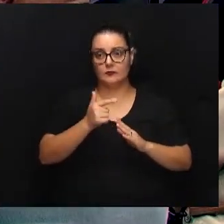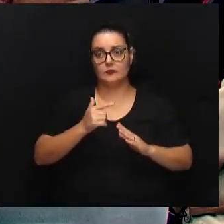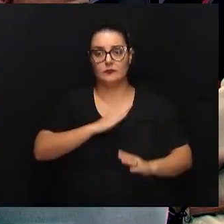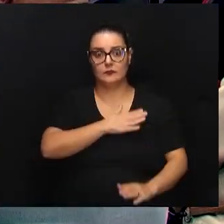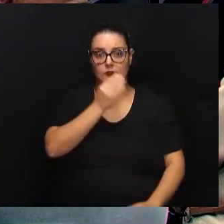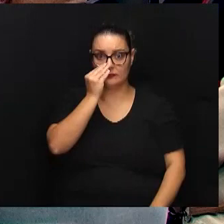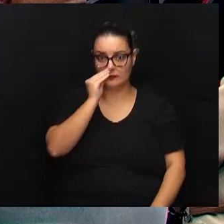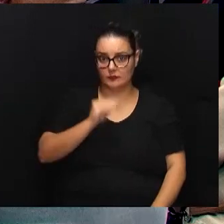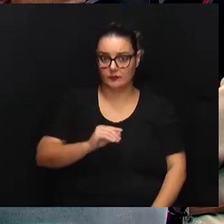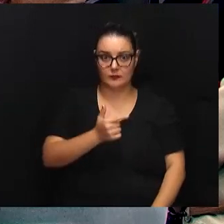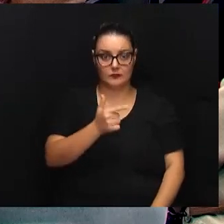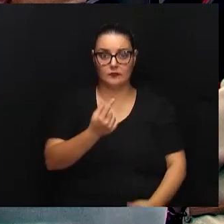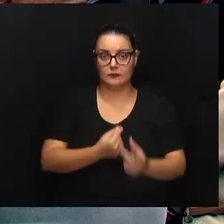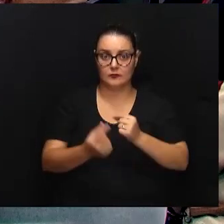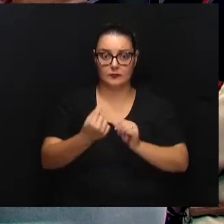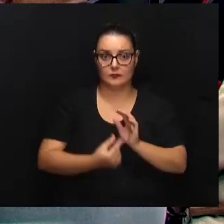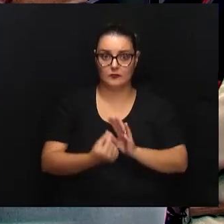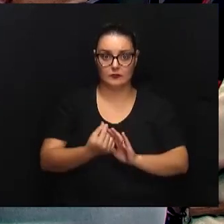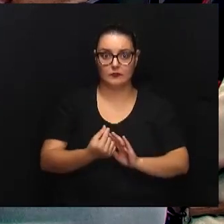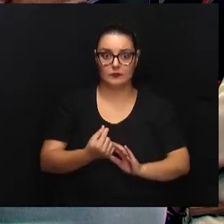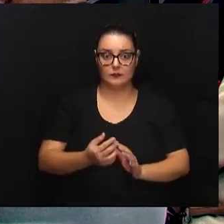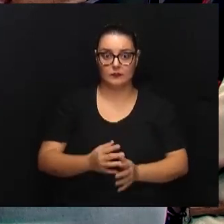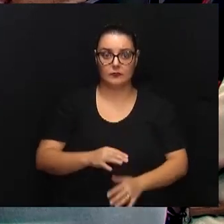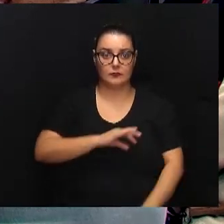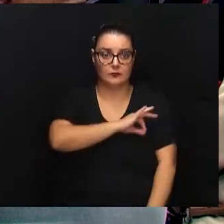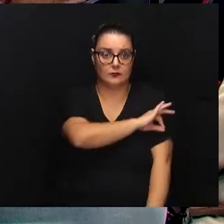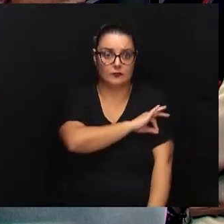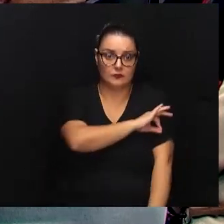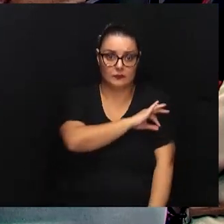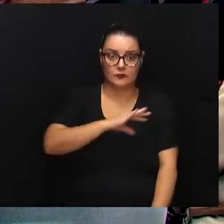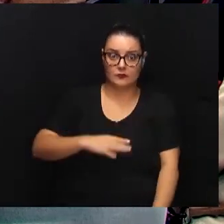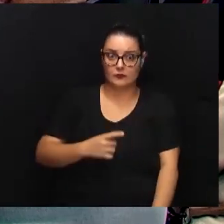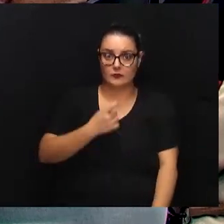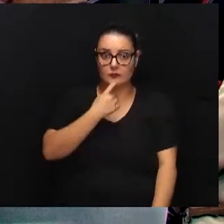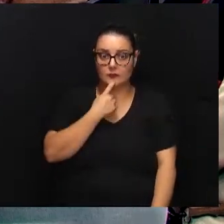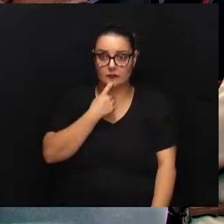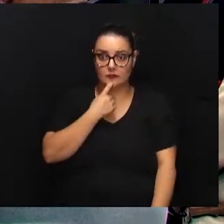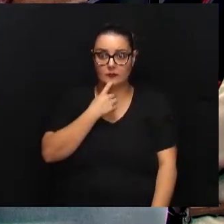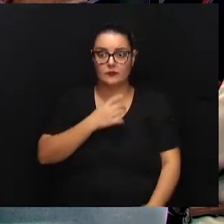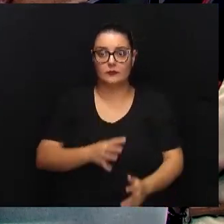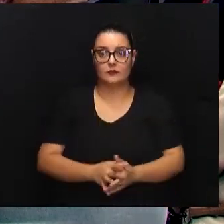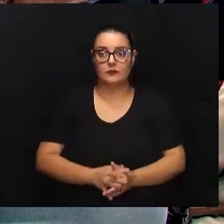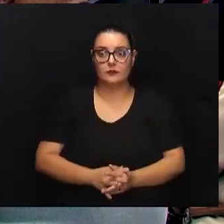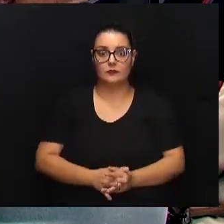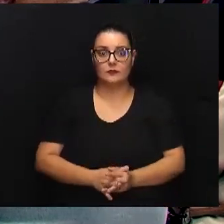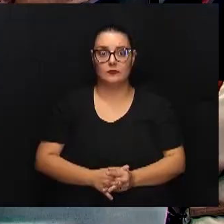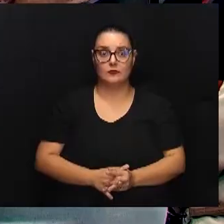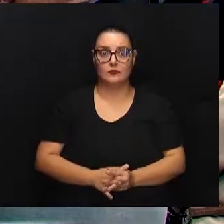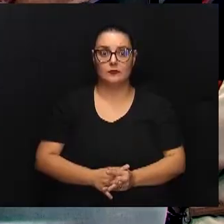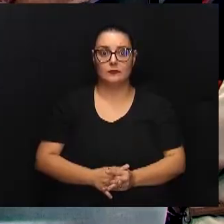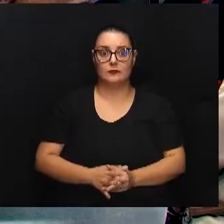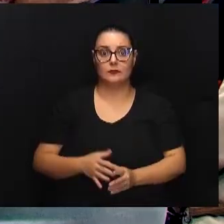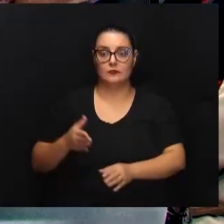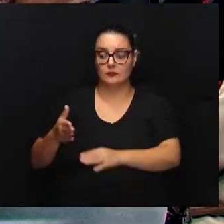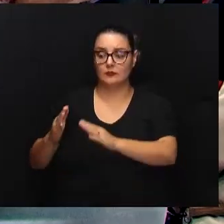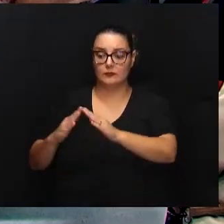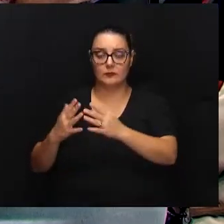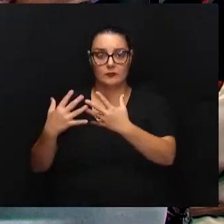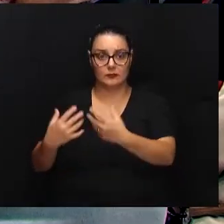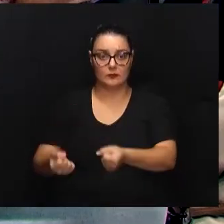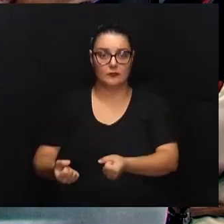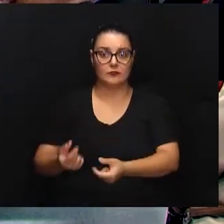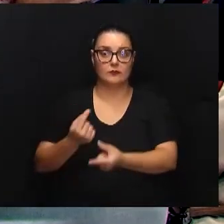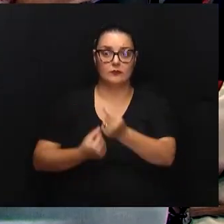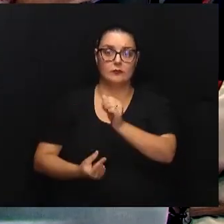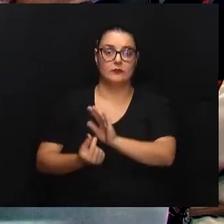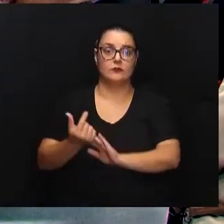LGBT, da Casa Sem Preconceito, que não tem dotação orçamentária da Prefeitura Municipal de Campinas, acaba indo para